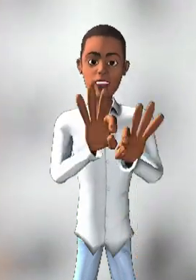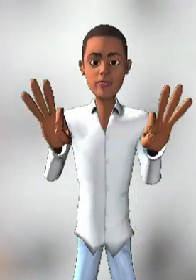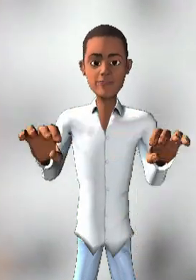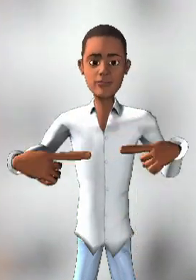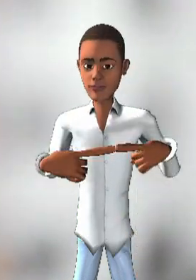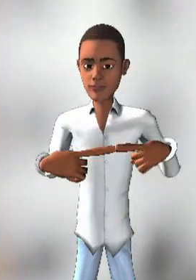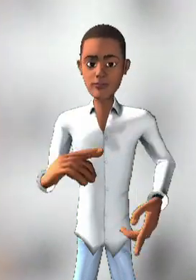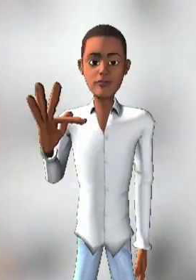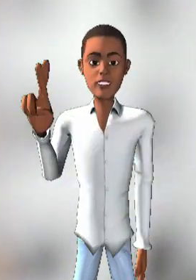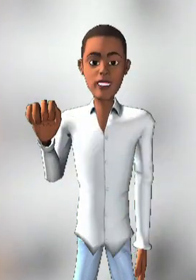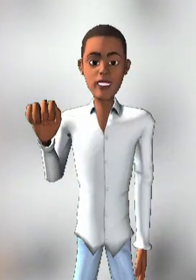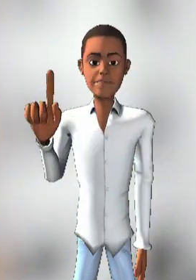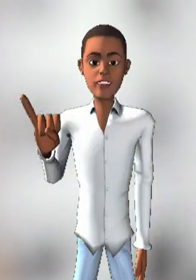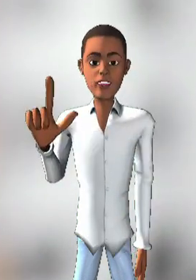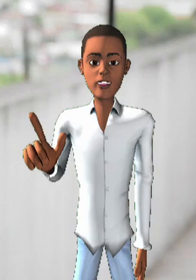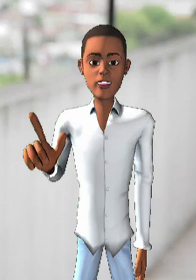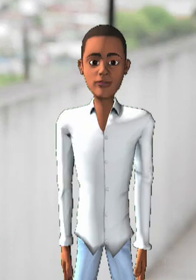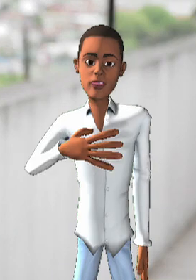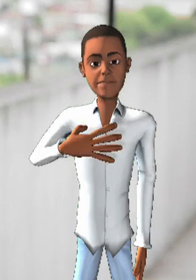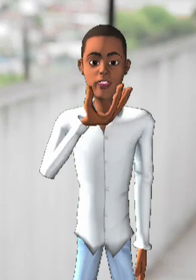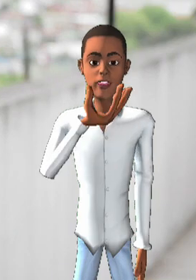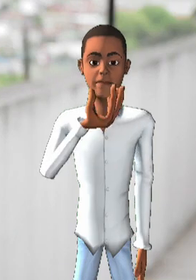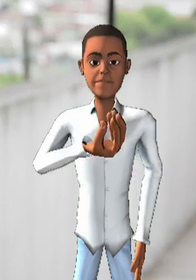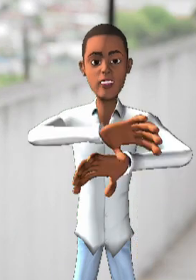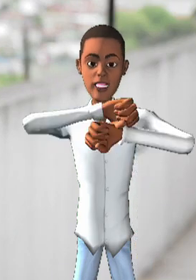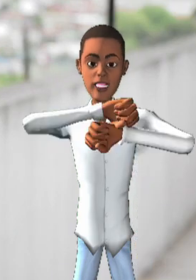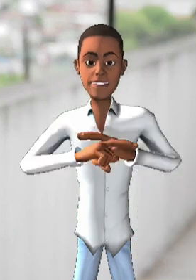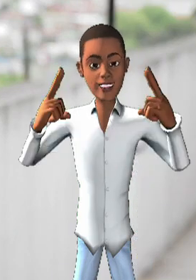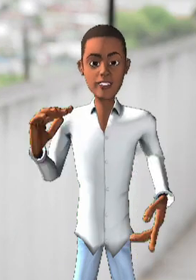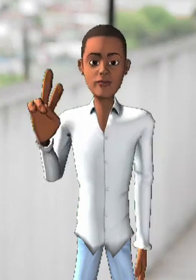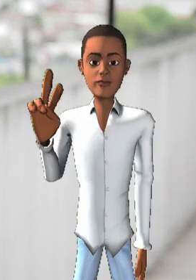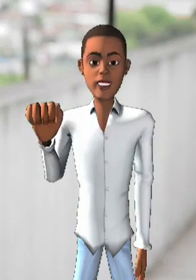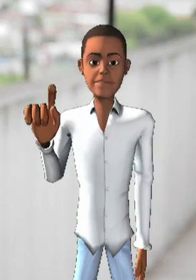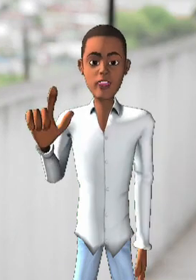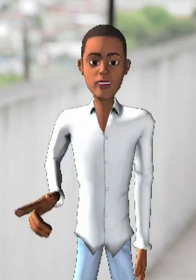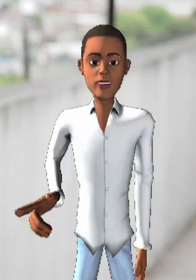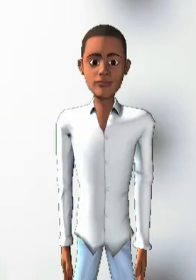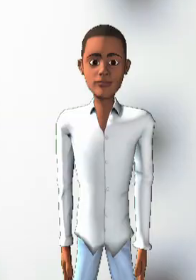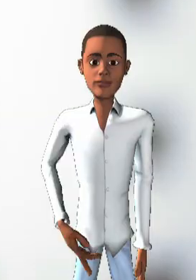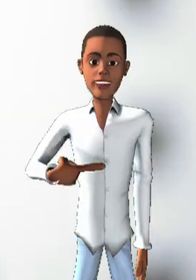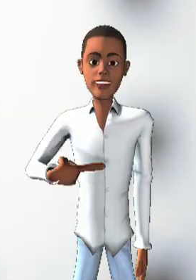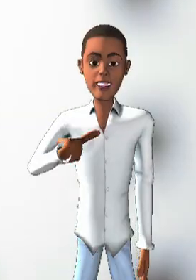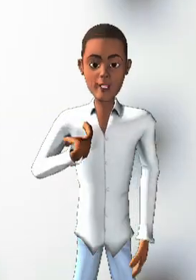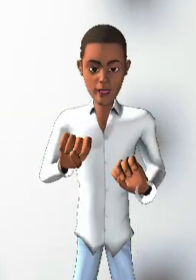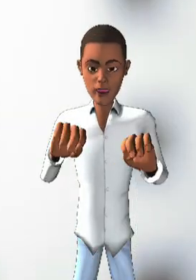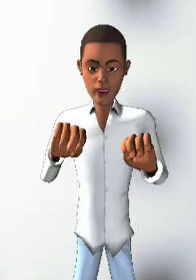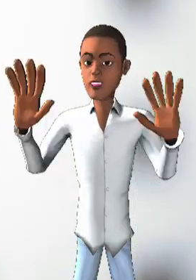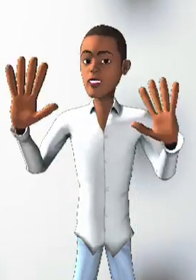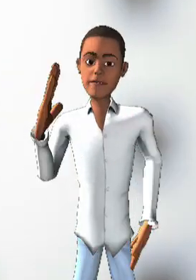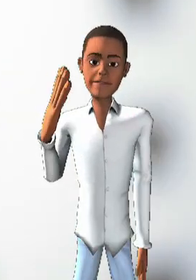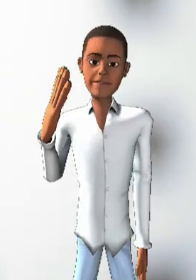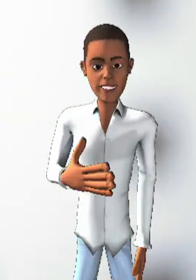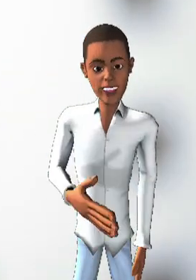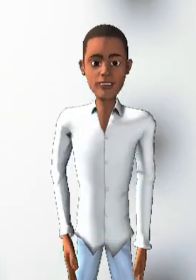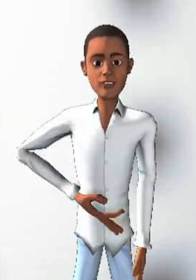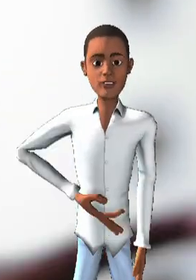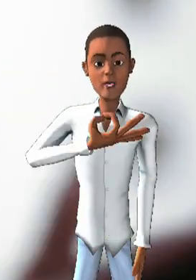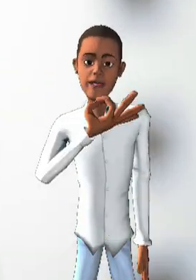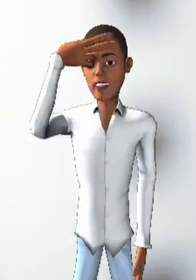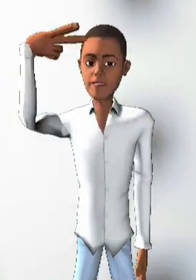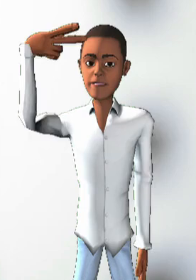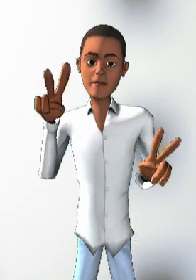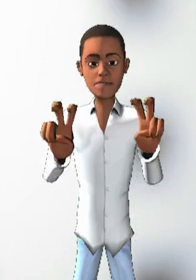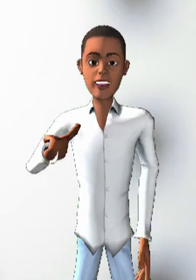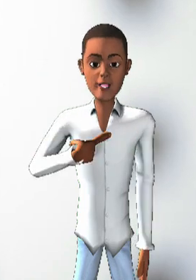fazer coisas que remetem à fragilidade. Eu sei ser homem se for um homem frágil, pode ser? Pra mim já era muito claro o como